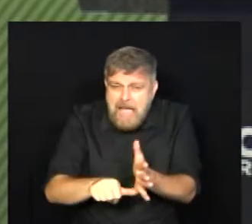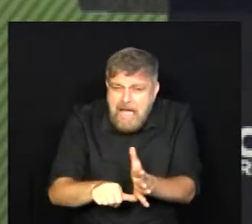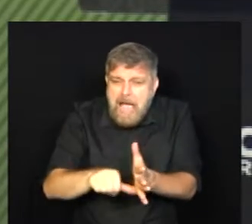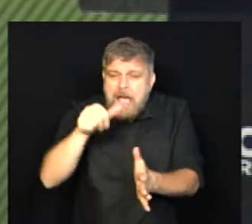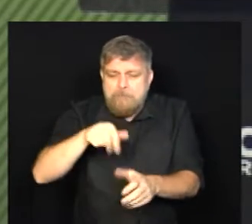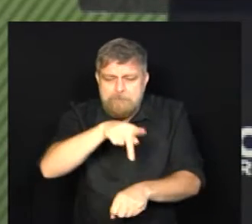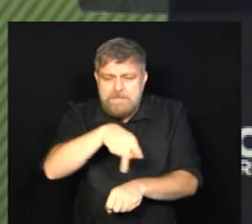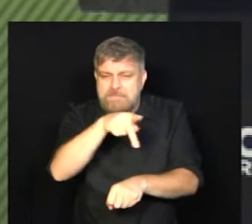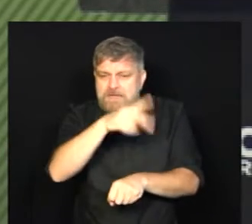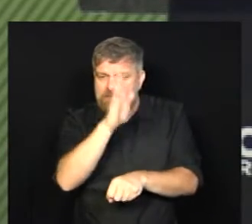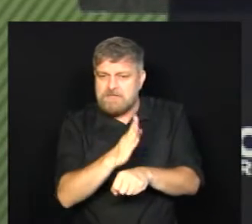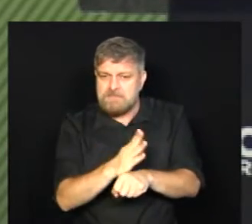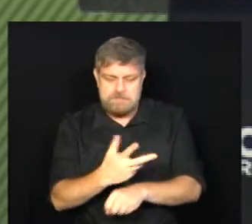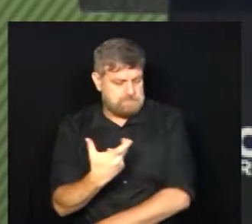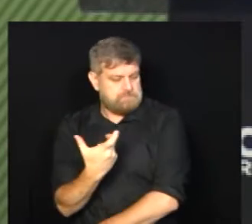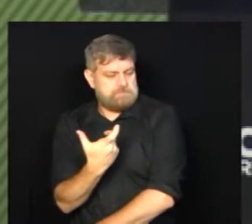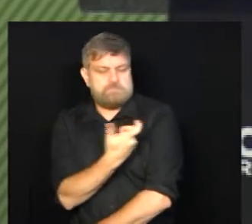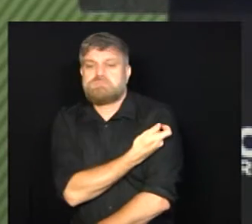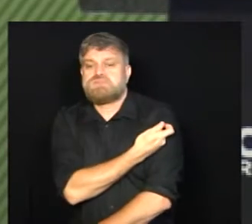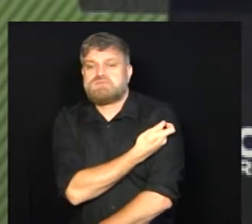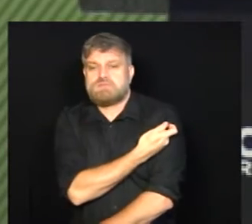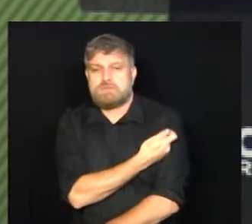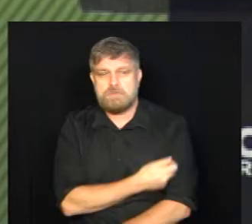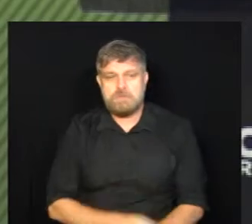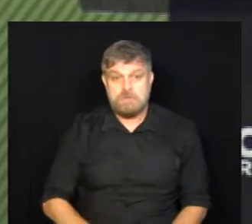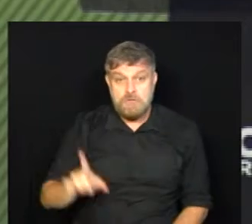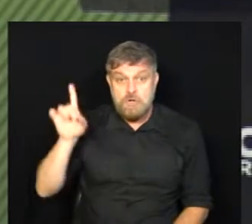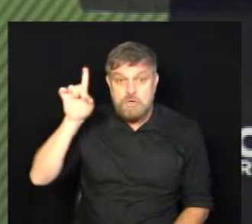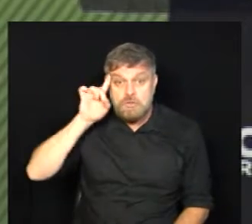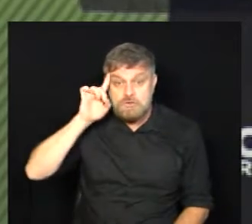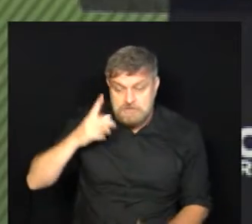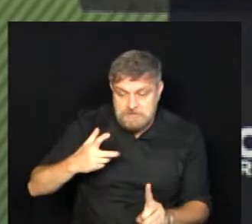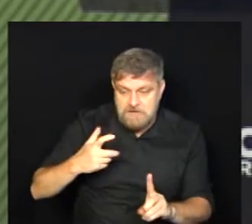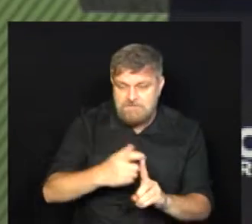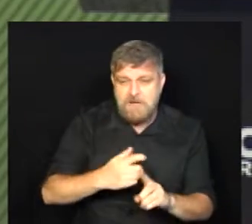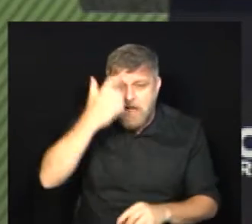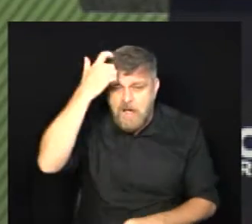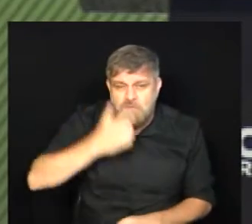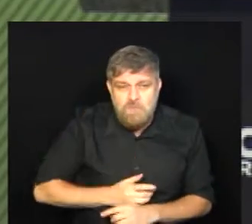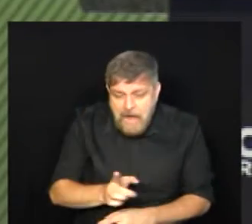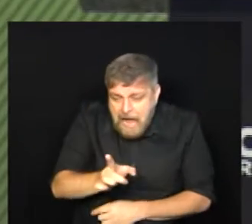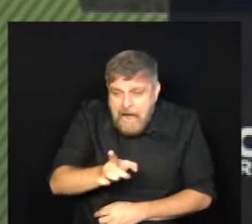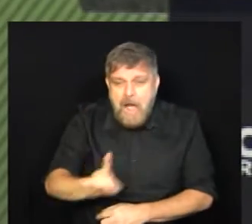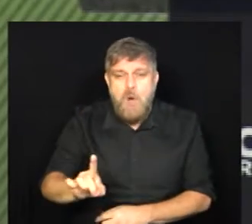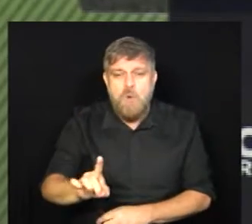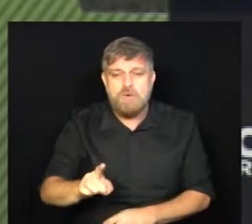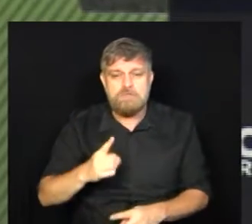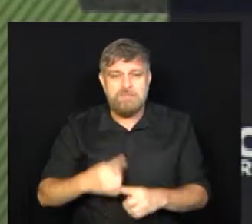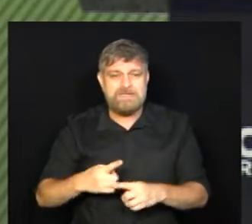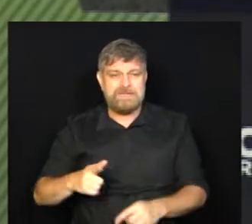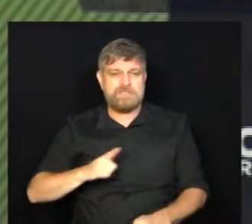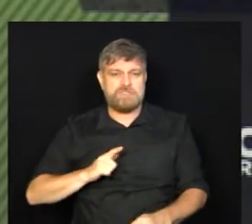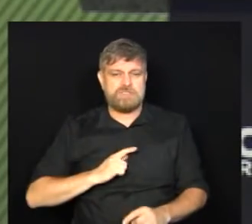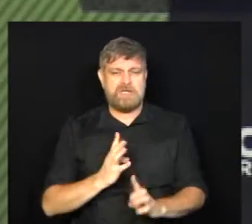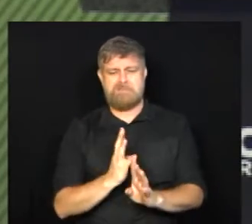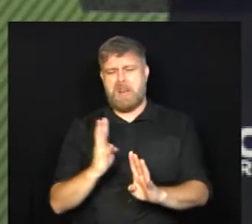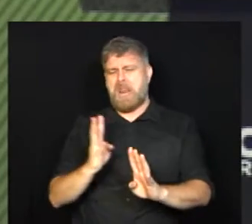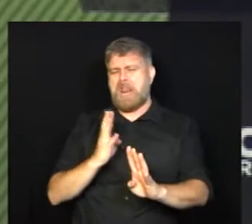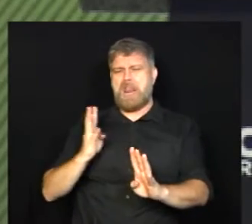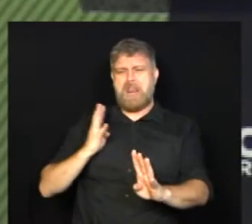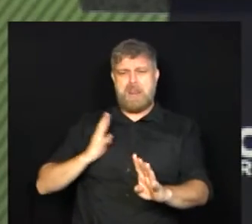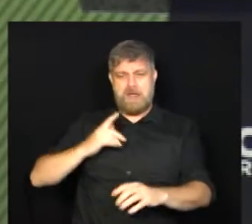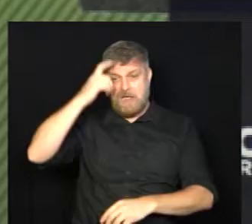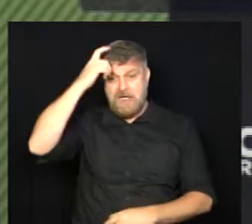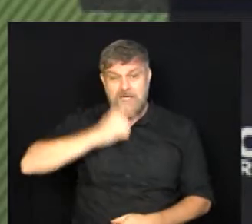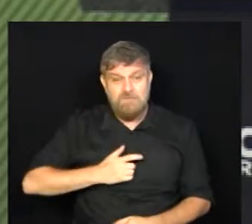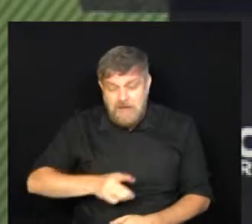ser vacinada. Lembrando que no dia da vacina, eu fui a última a ser vacinada, porque tinha muita gente, eu fui